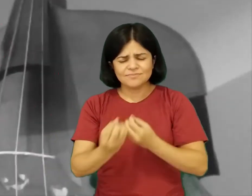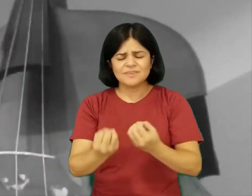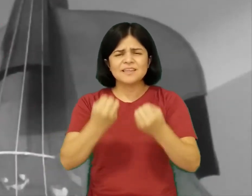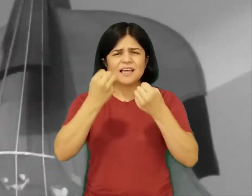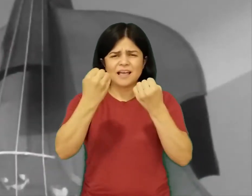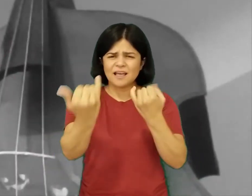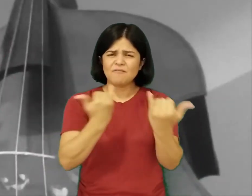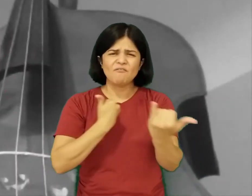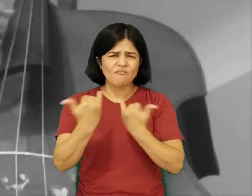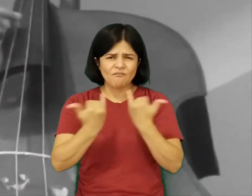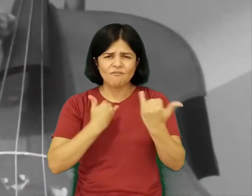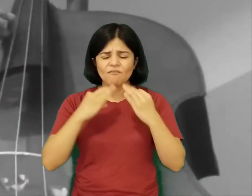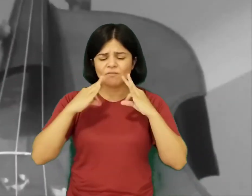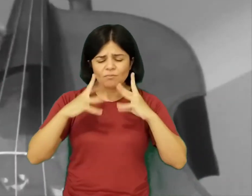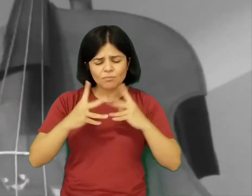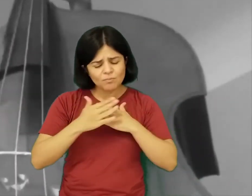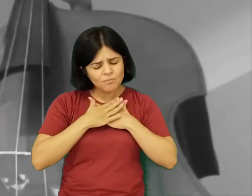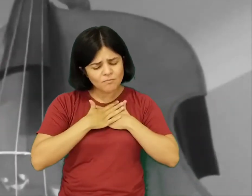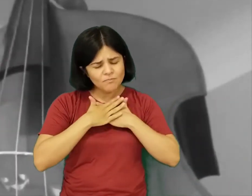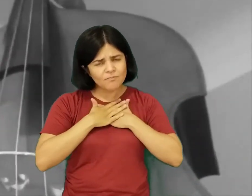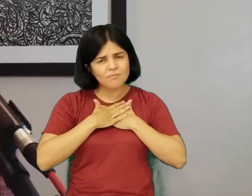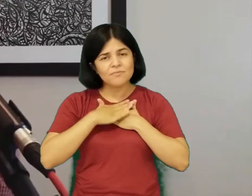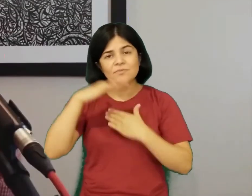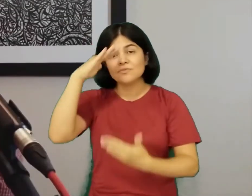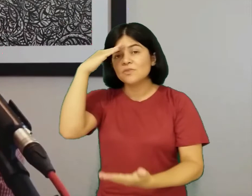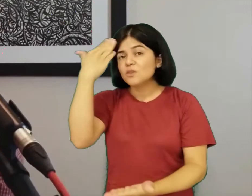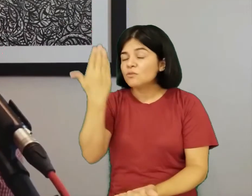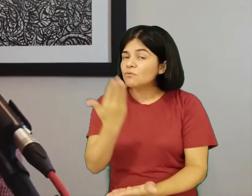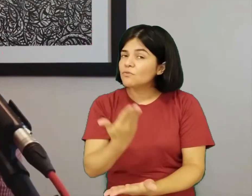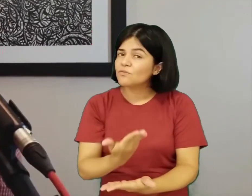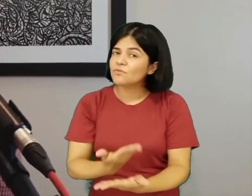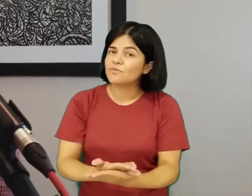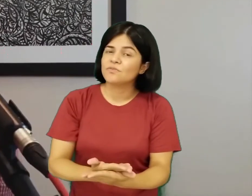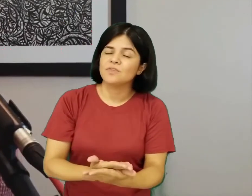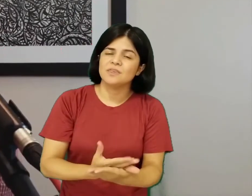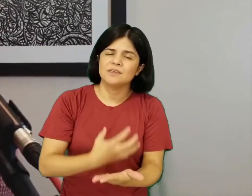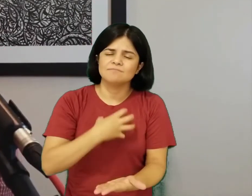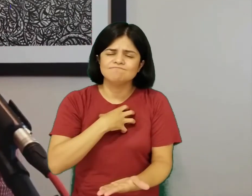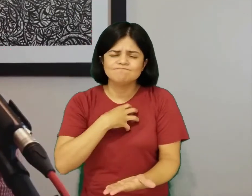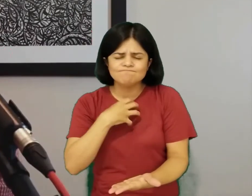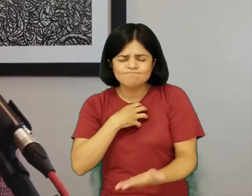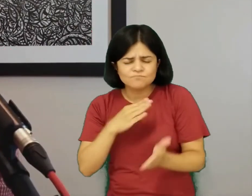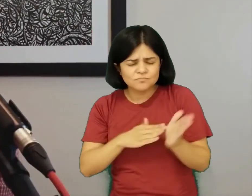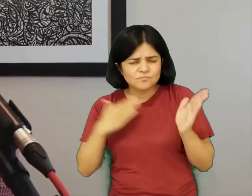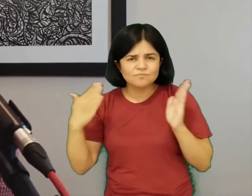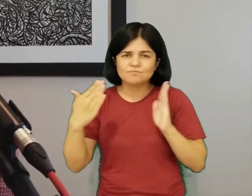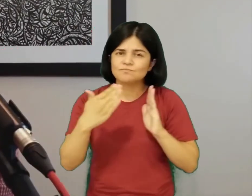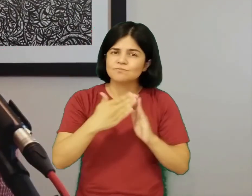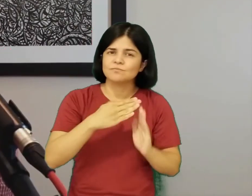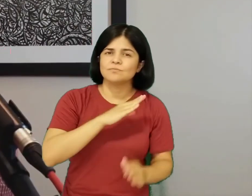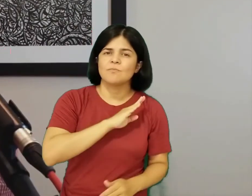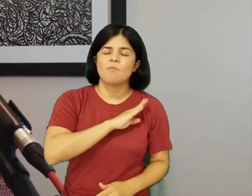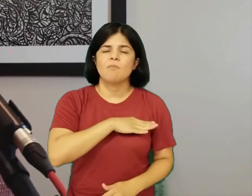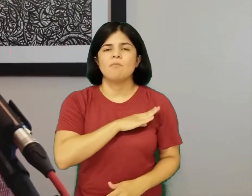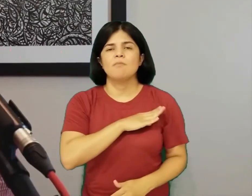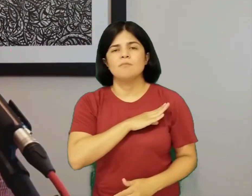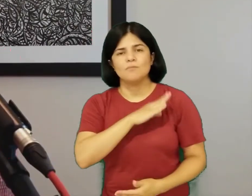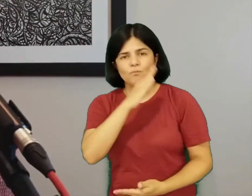entrega tudo a mim, confia de todo coração.